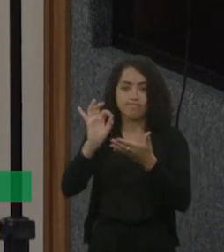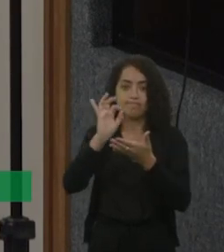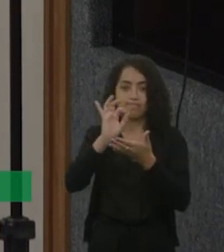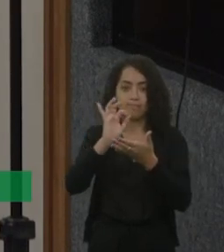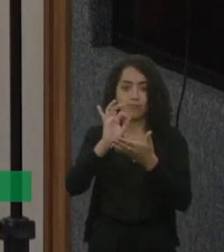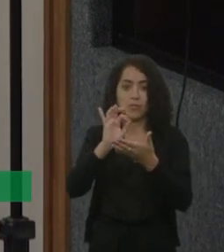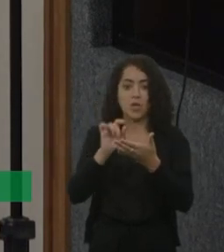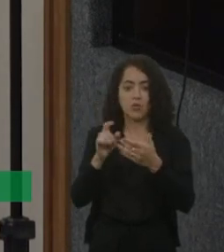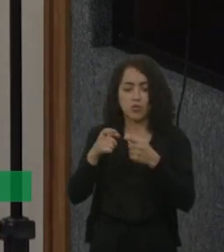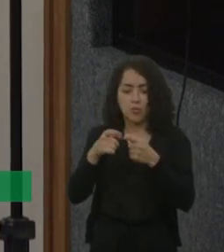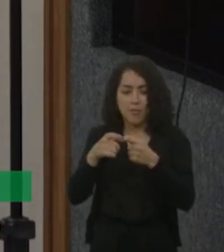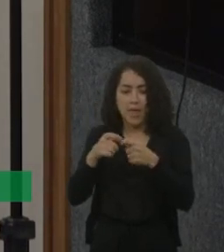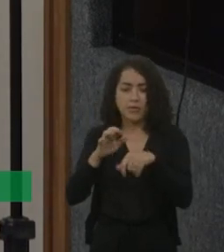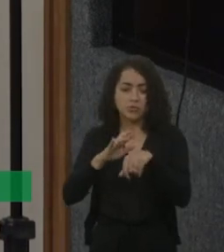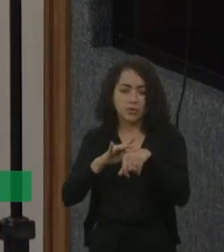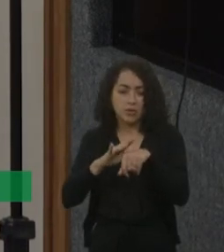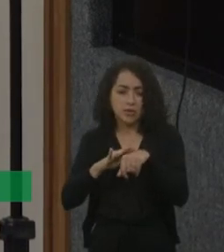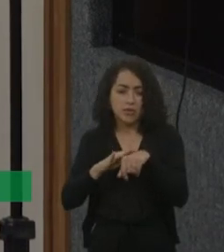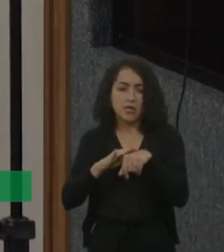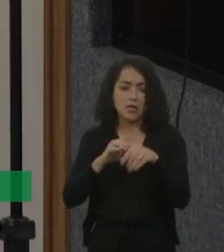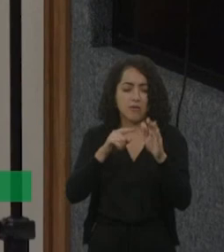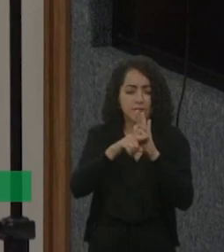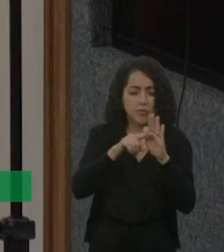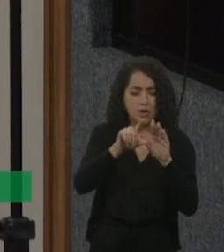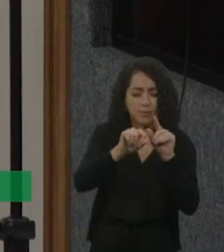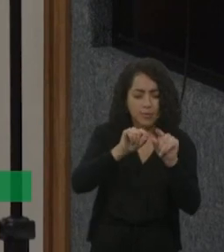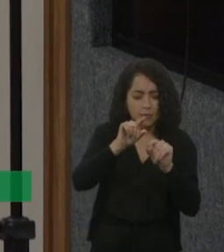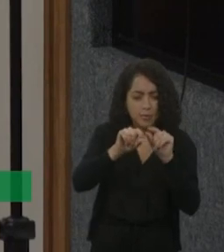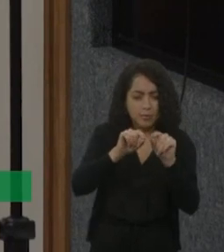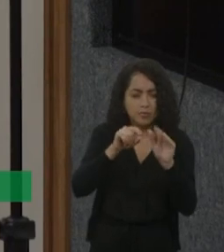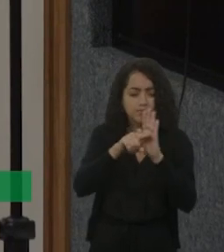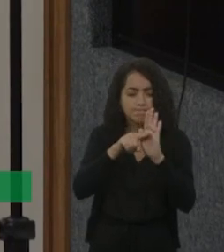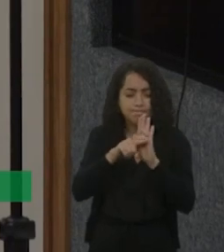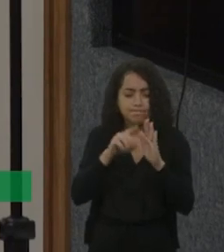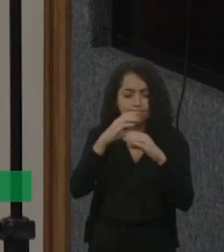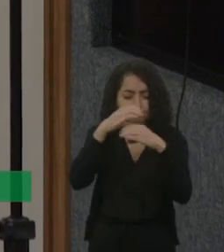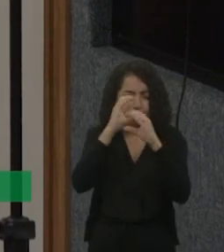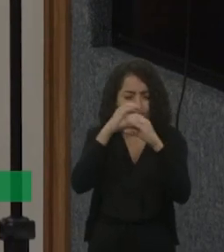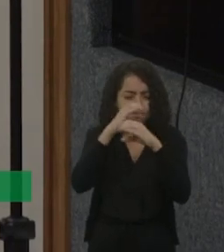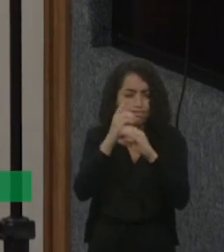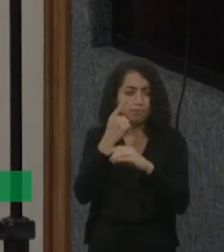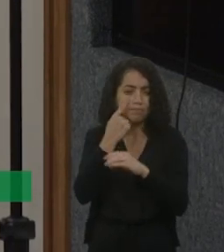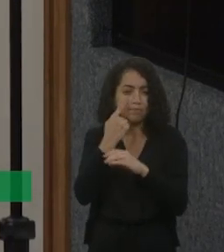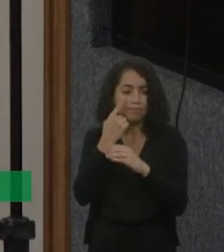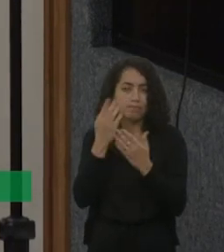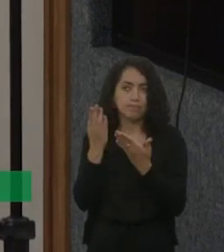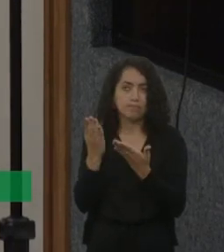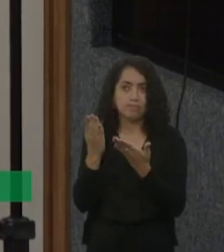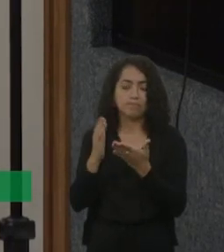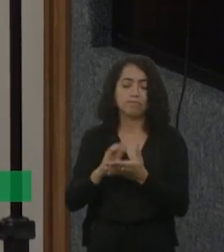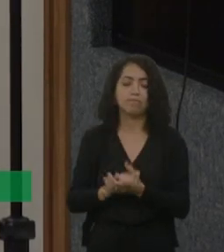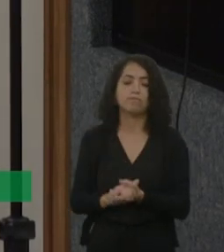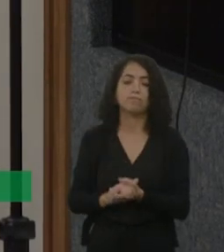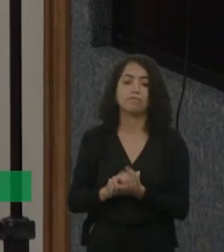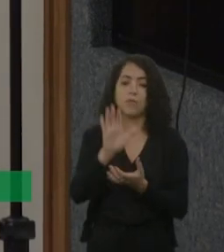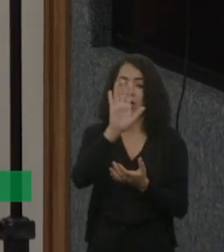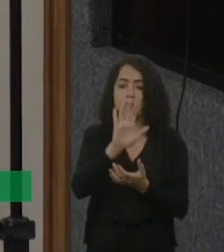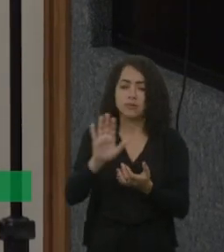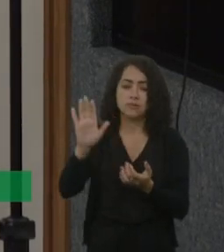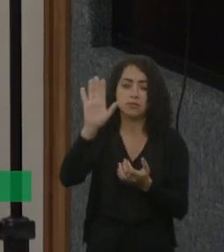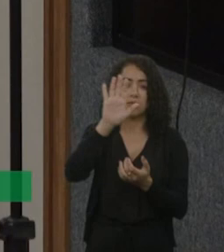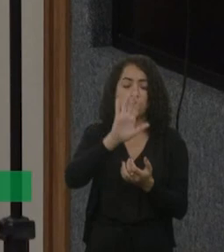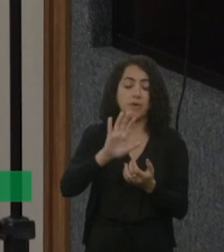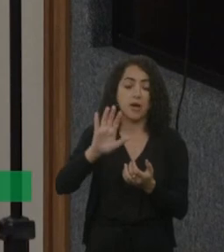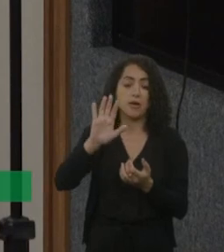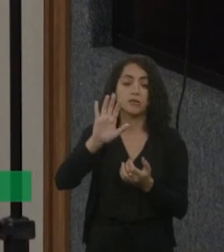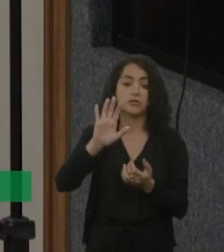patologista vai lá, faz uma biópsia de pulmão, ou de fígado, ou de osso, ele vê essa imagem aqui. Então, essa imagem é a